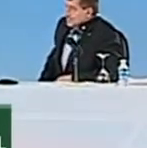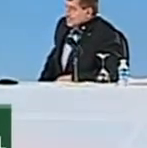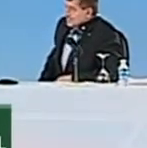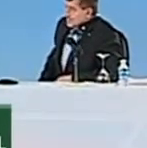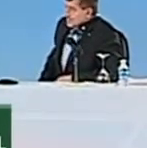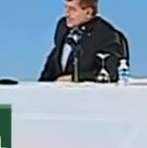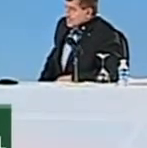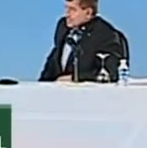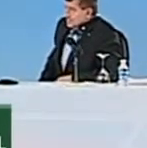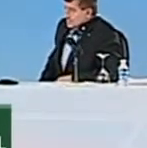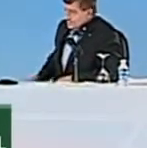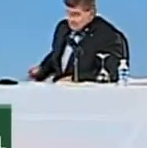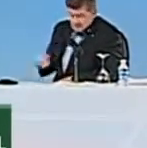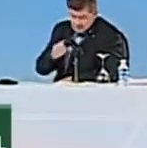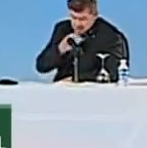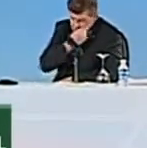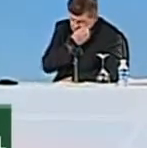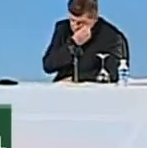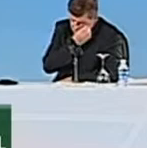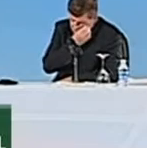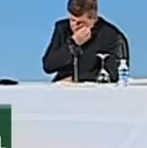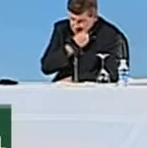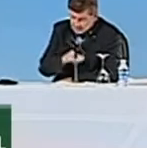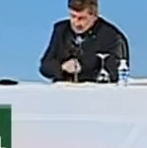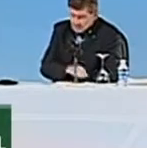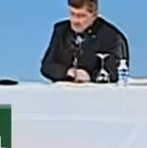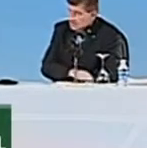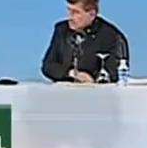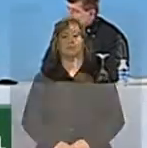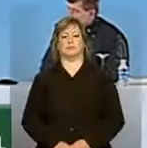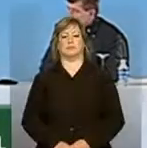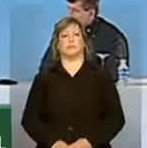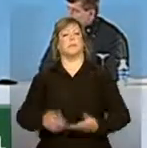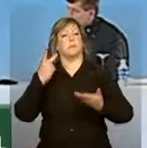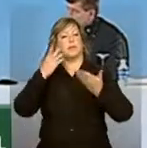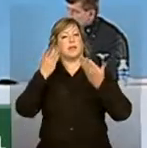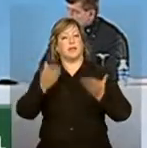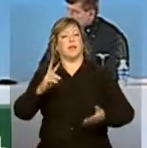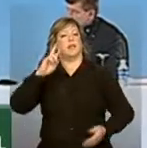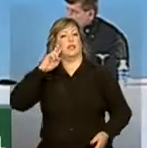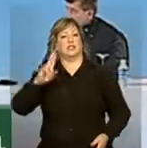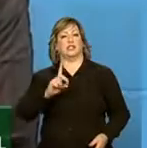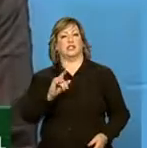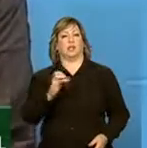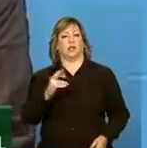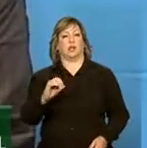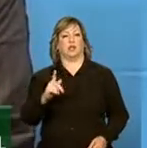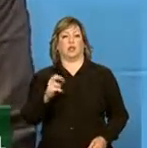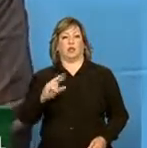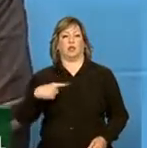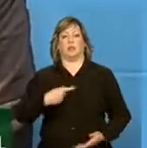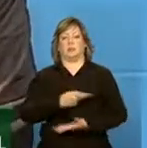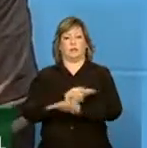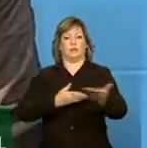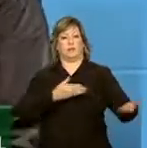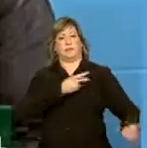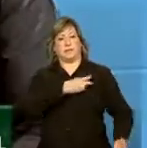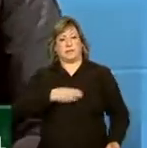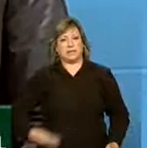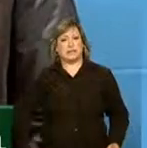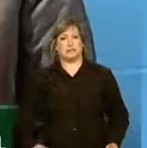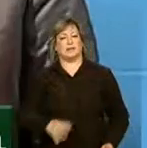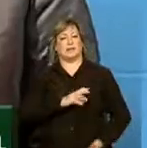Dear Director General, dear ministers, caro diretor-geral, senhores ministros, eu espero que eu possa dizer, caros